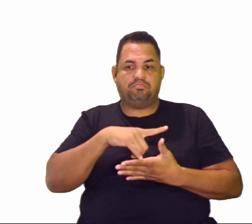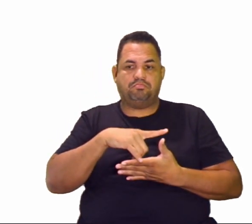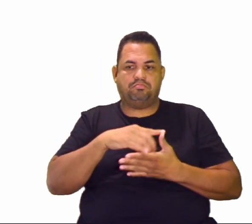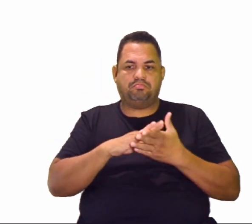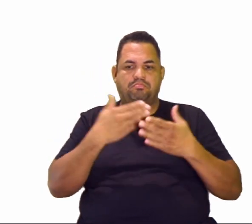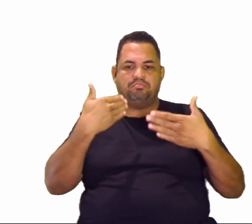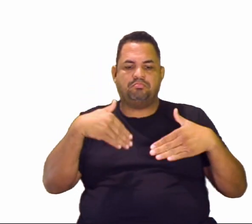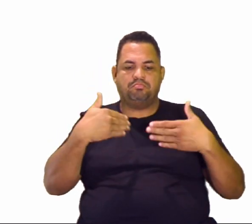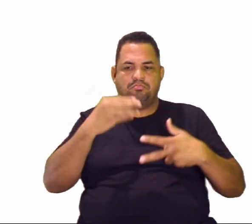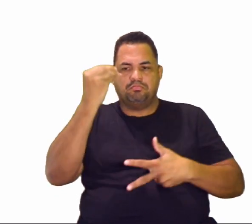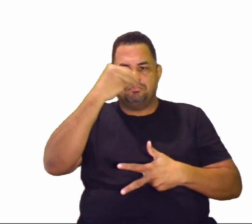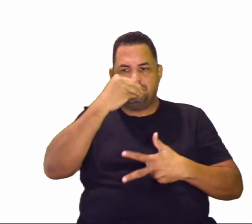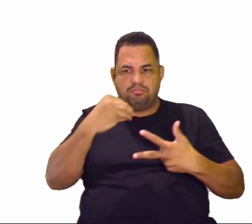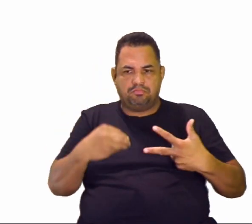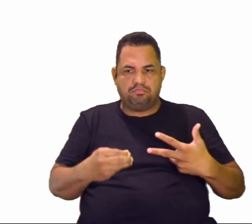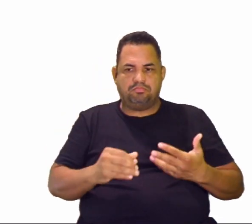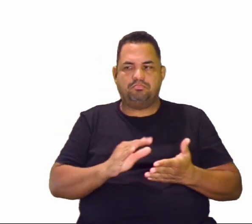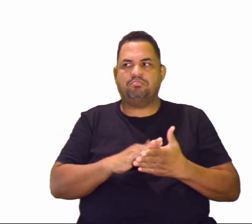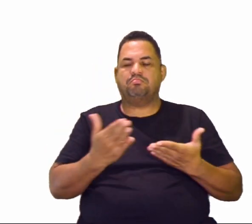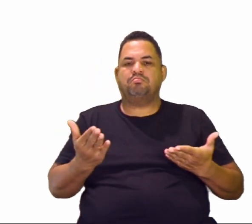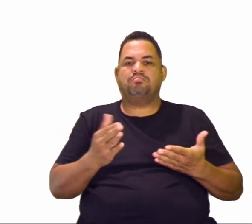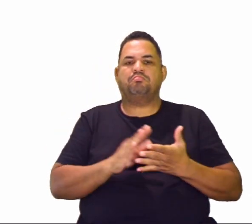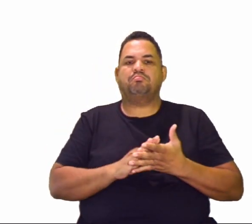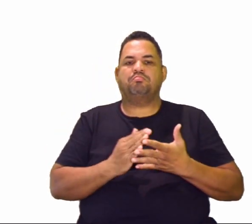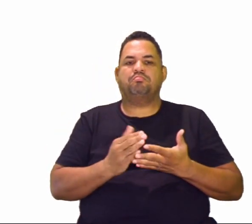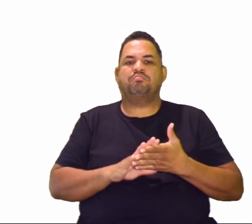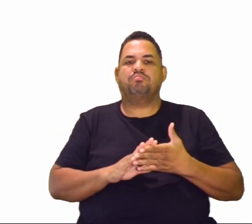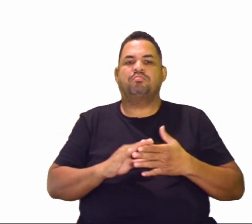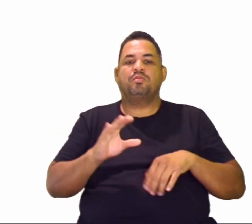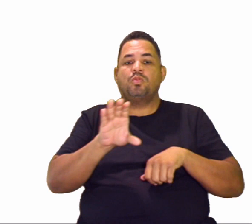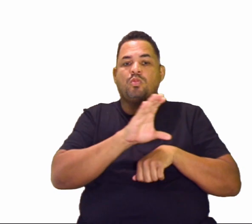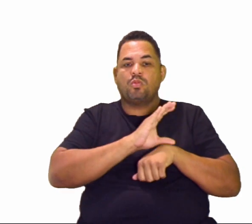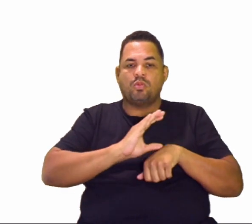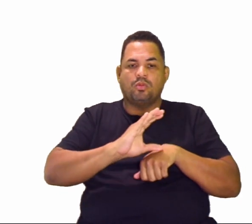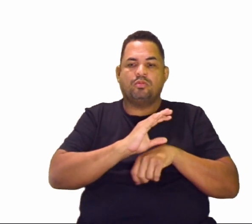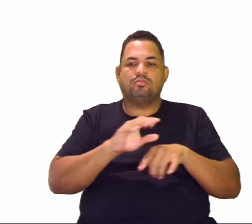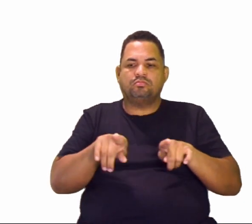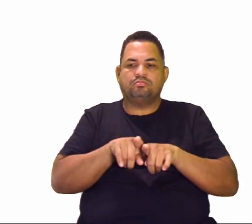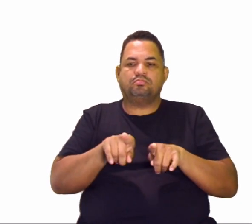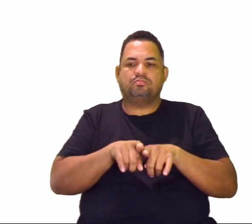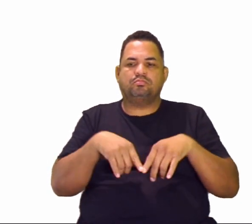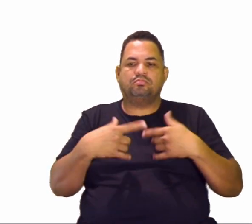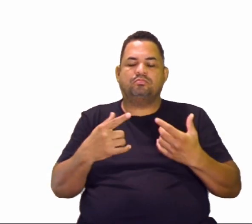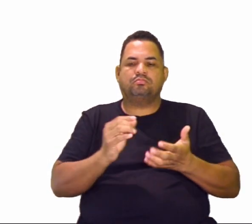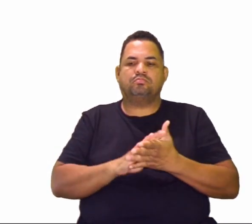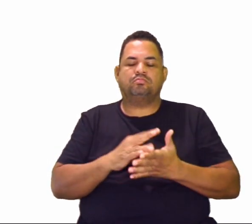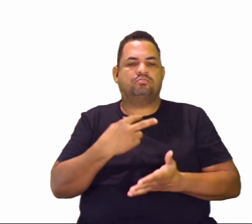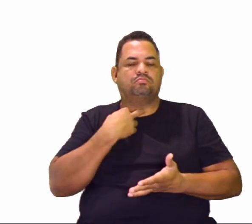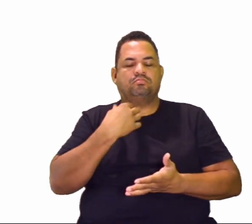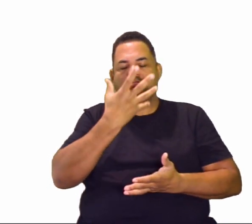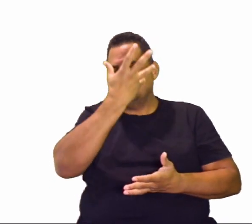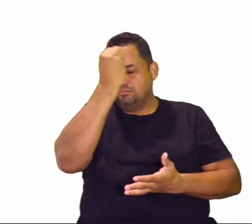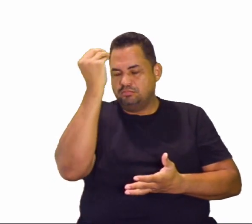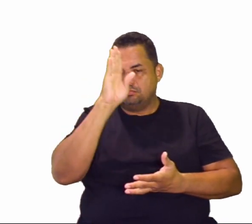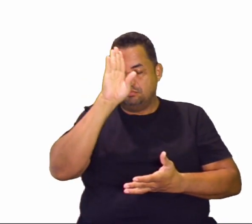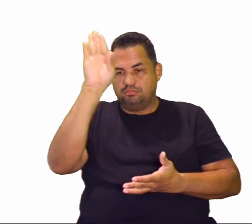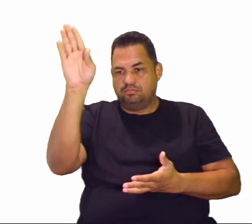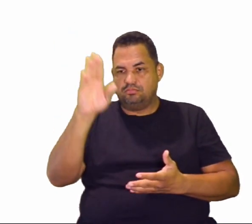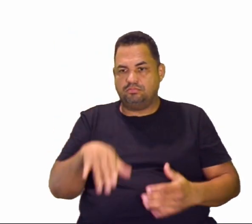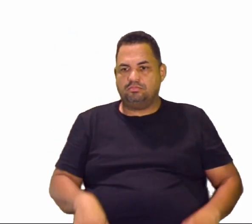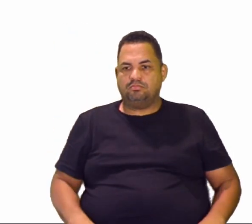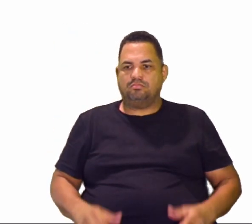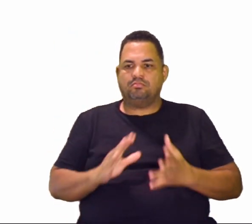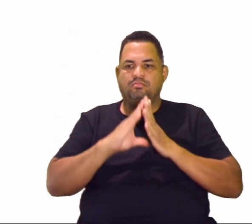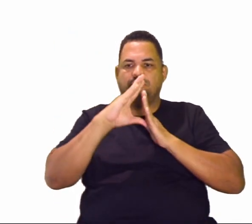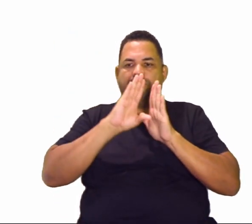nas provas do Enem, isso é muito cobrado nos concursos em geral, e a gente não pode esquecer, principalmente,